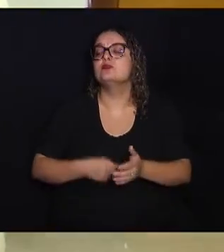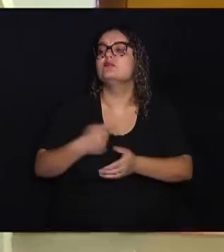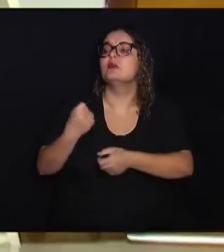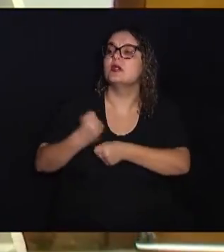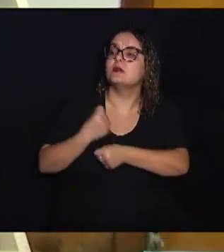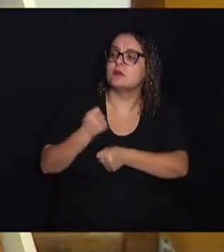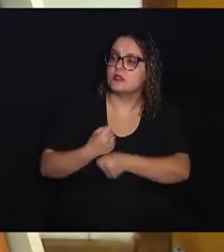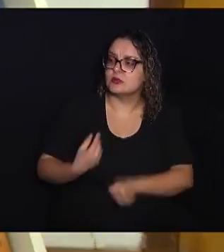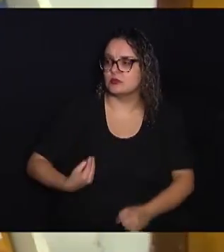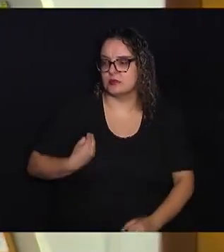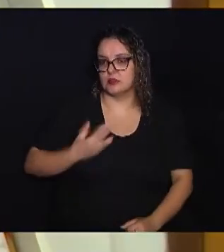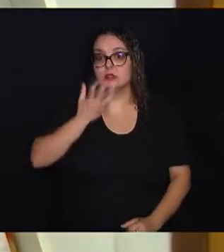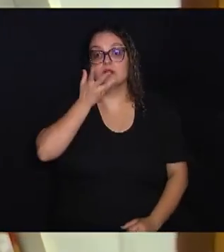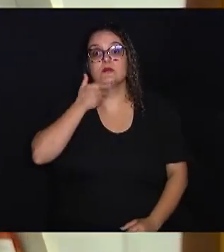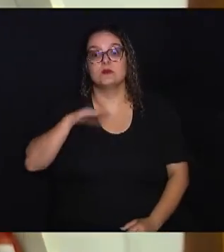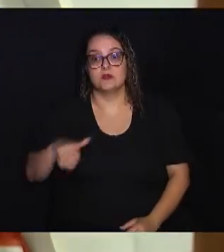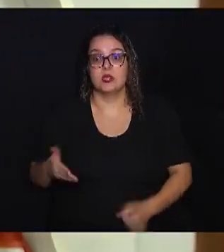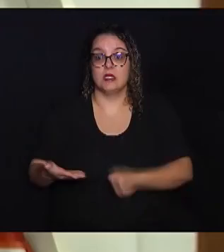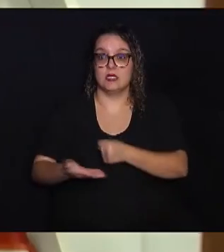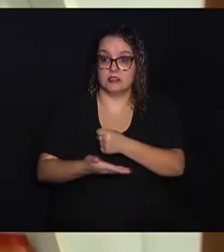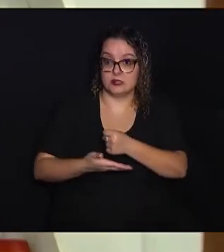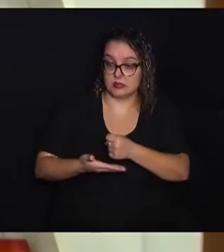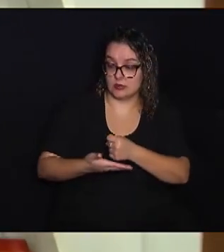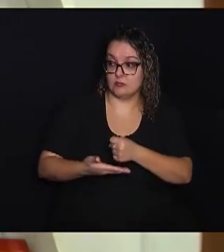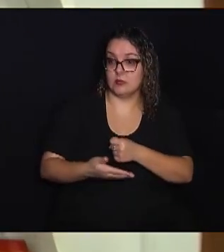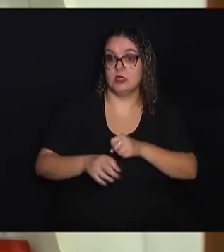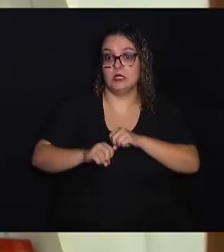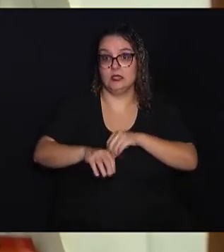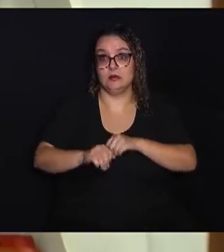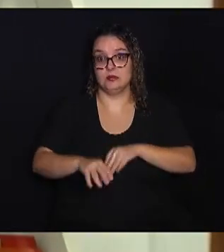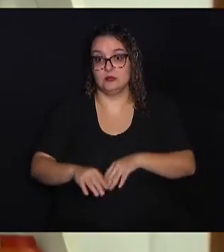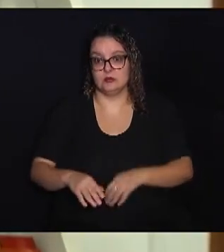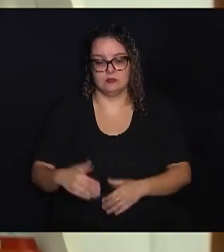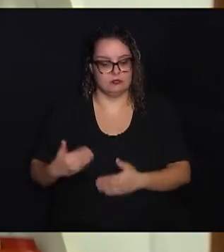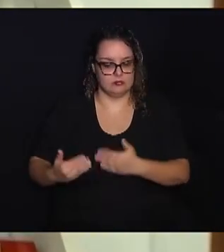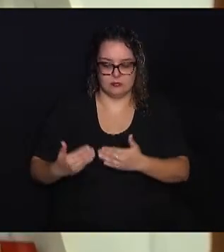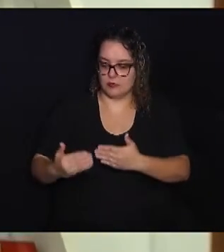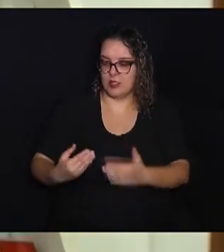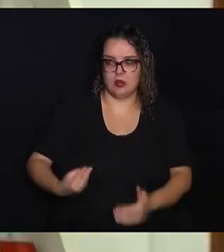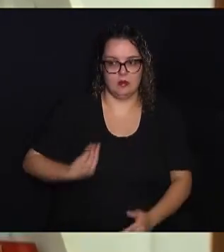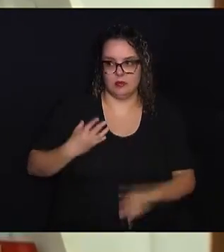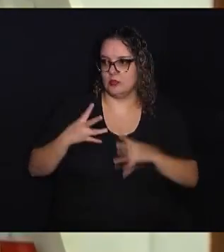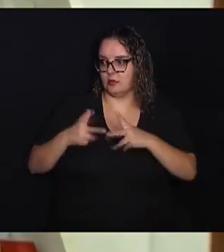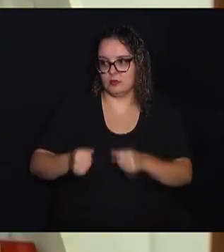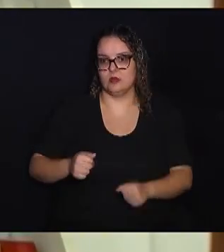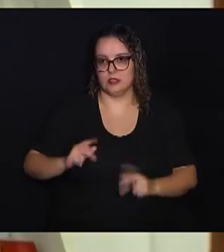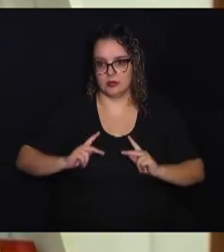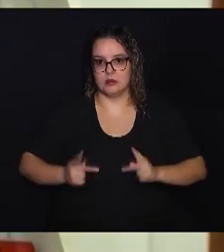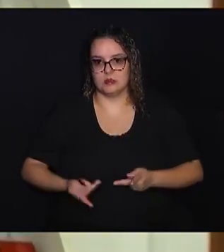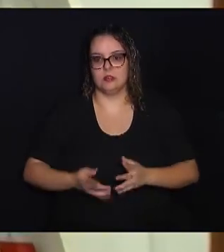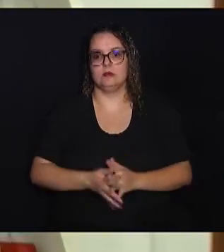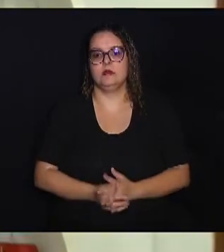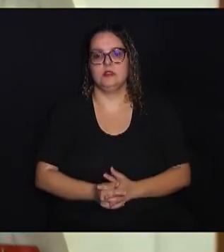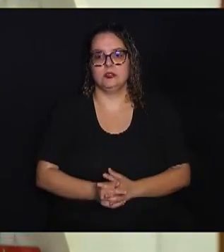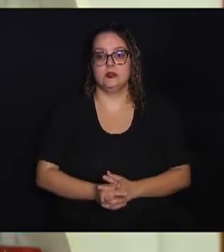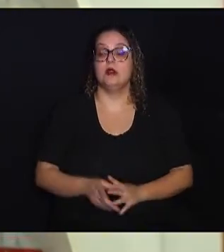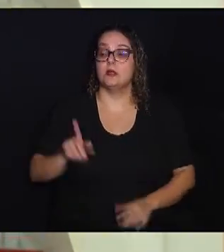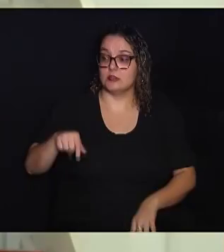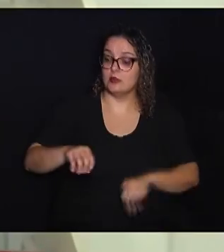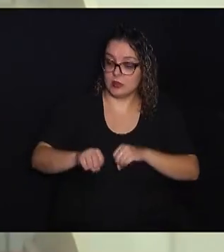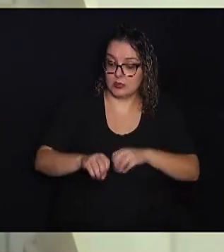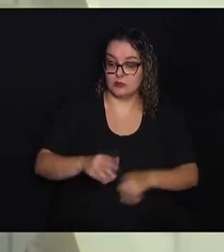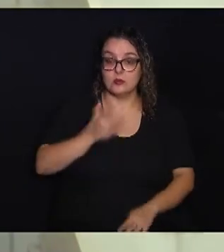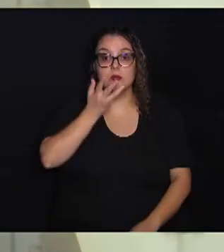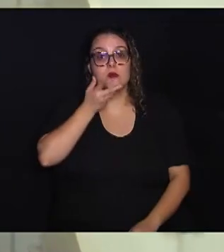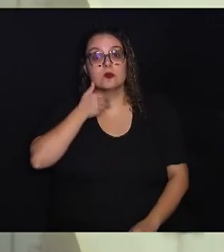de uma criança. Essa base da educação, ela vai permear a vida toda desse ser humano, né? Então é na educação infantil